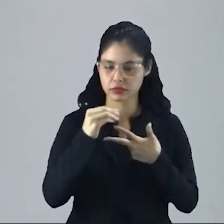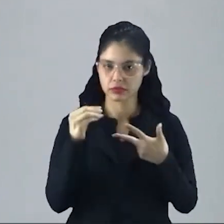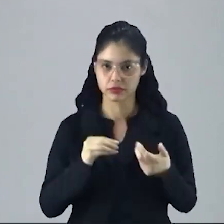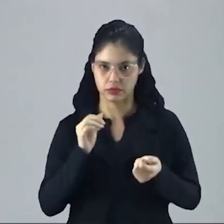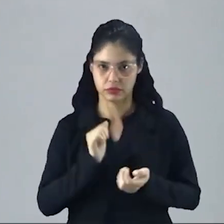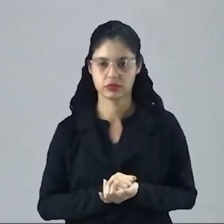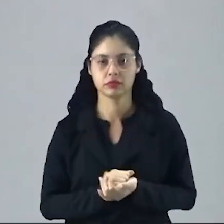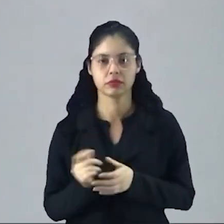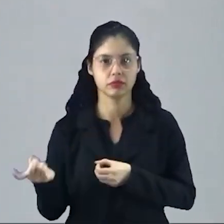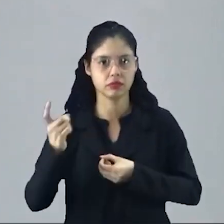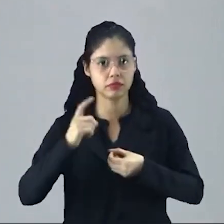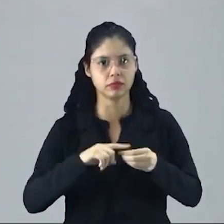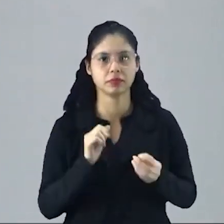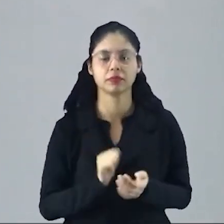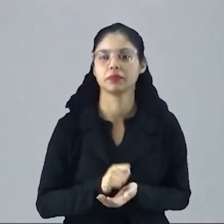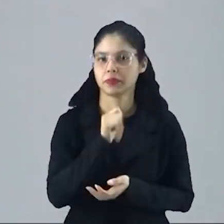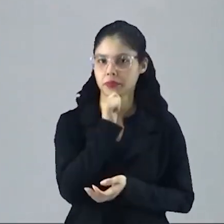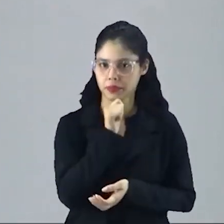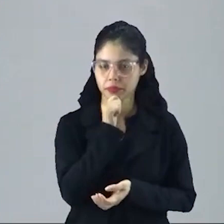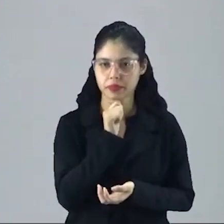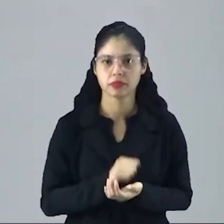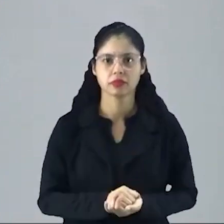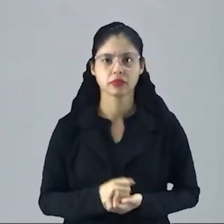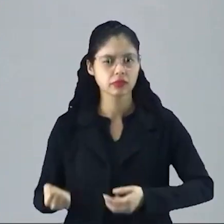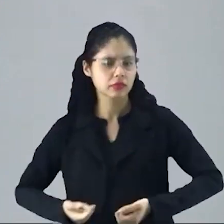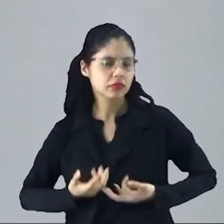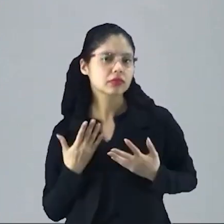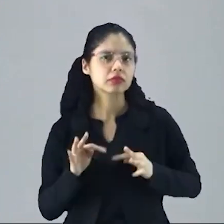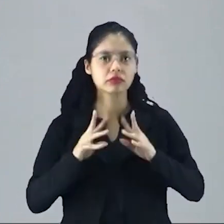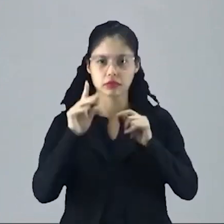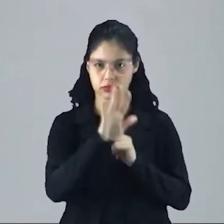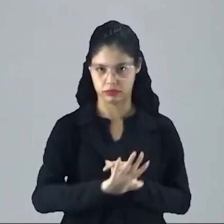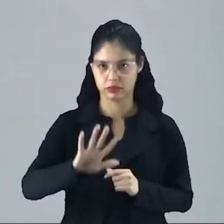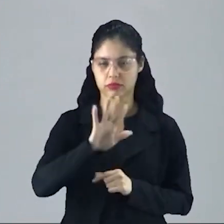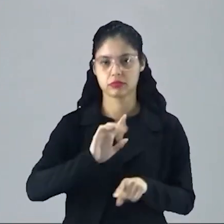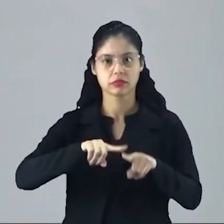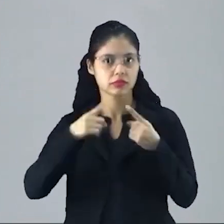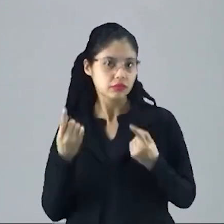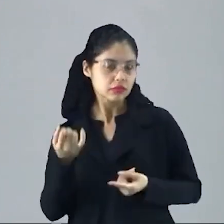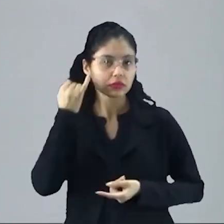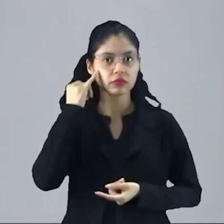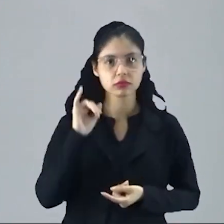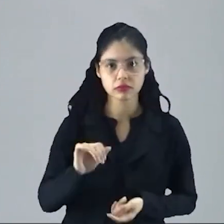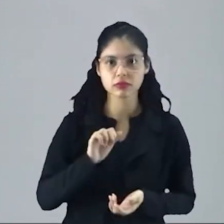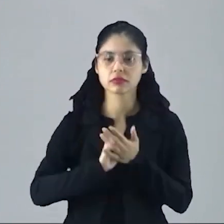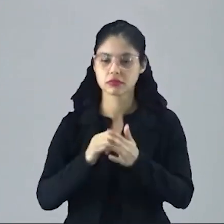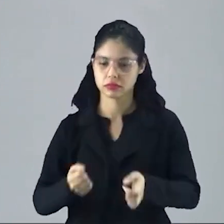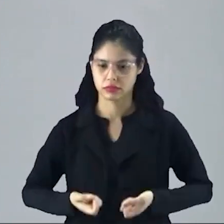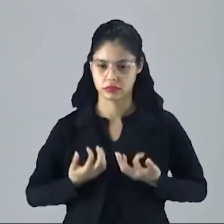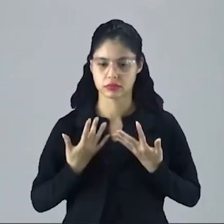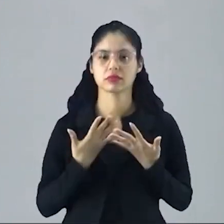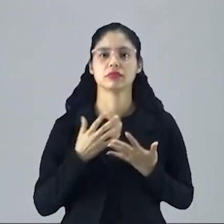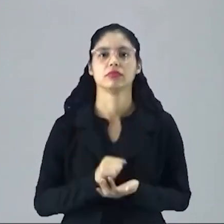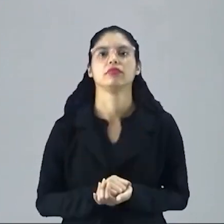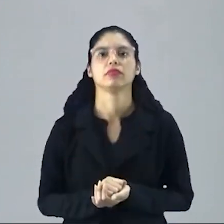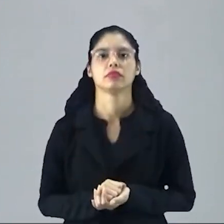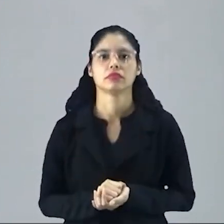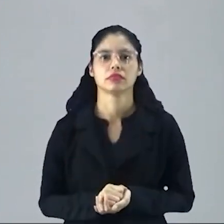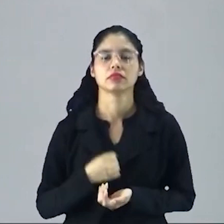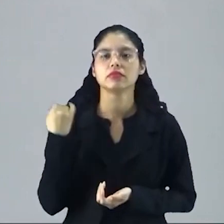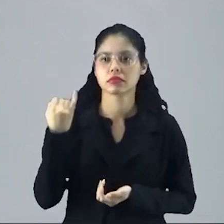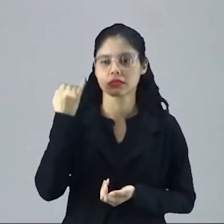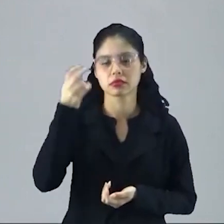esses manifestos volta e meia caem, às vezes não o manifesto inteiro, mas a ideia desse manifesto.